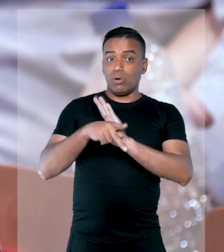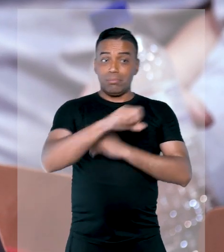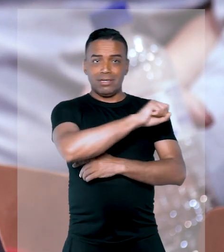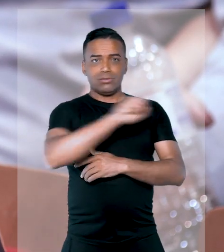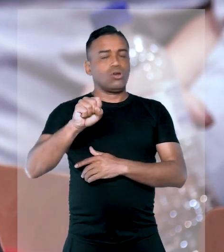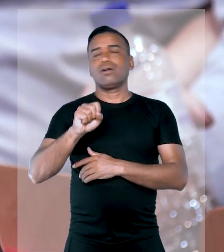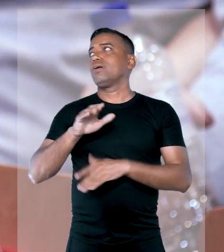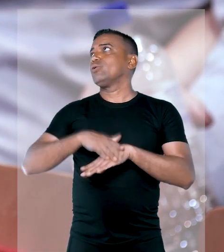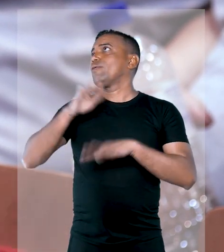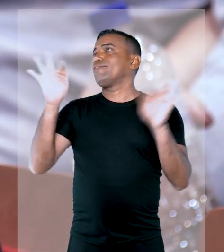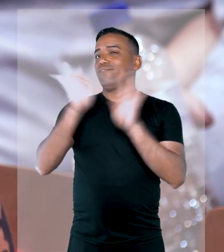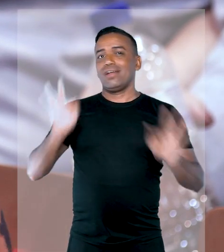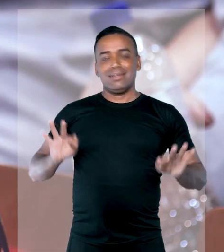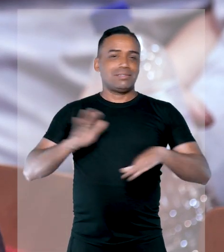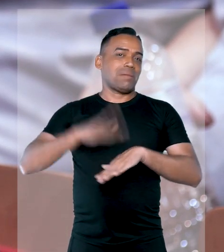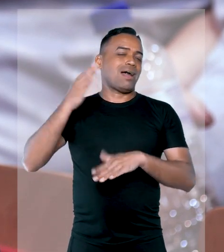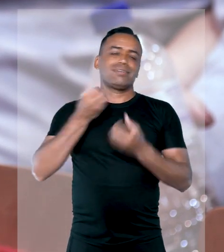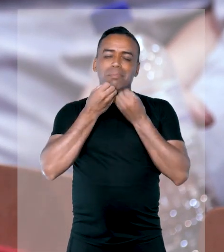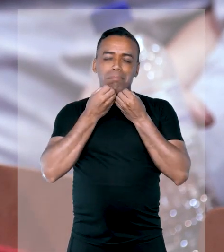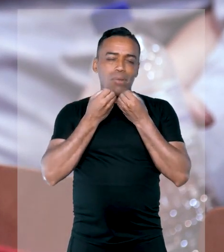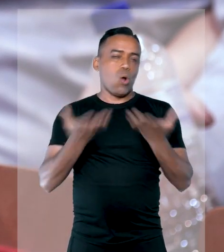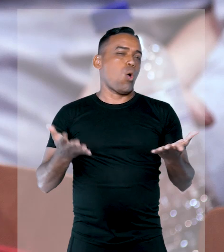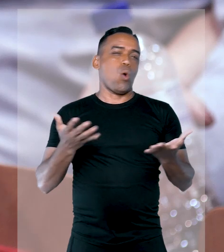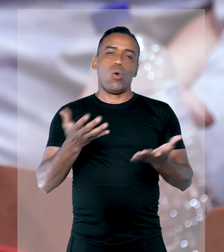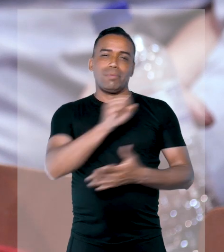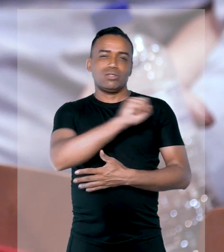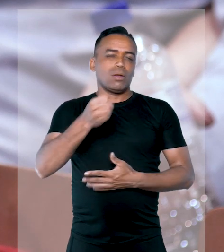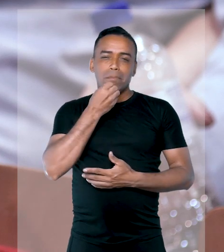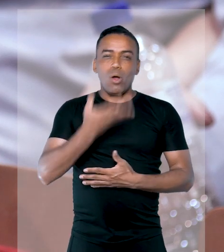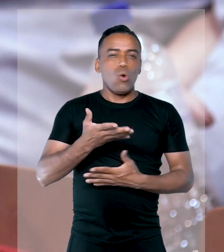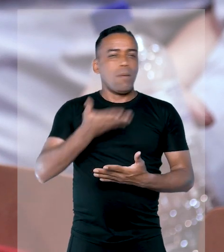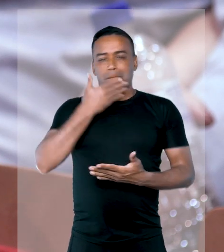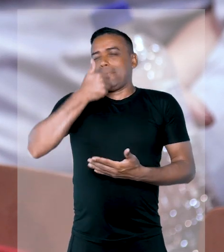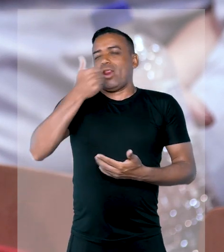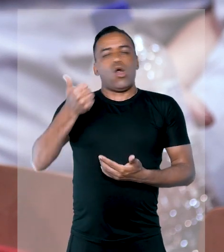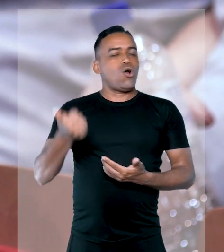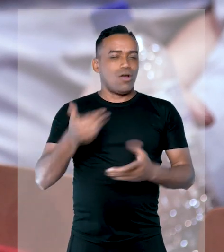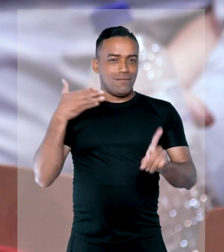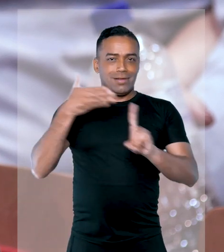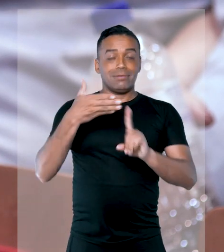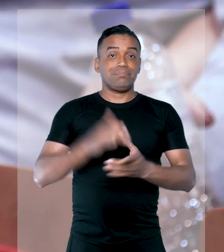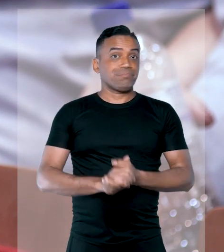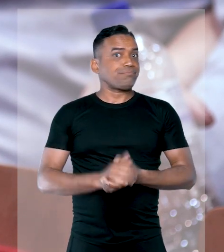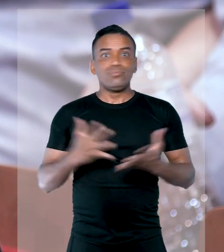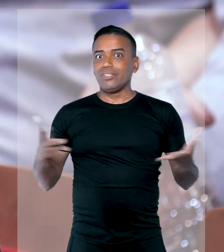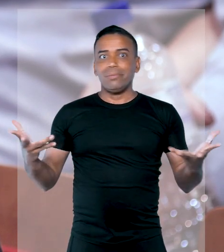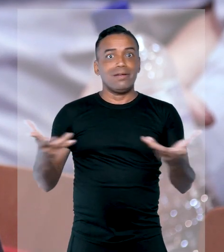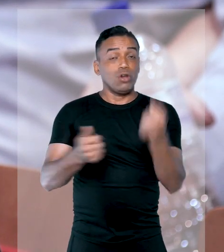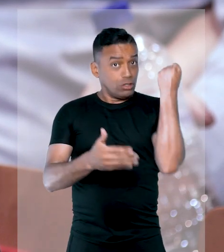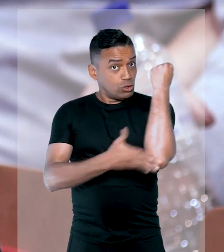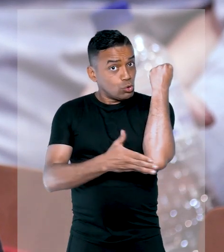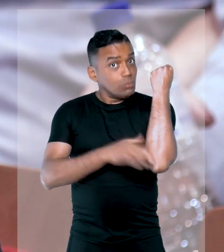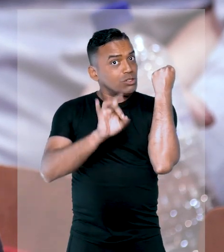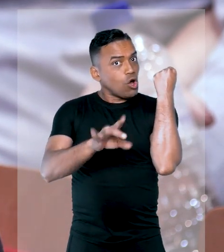ela está feliz da vida, porque são as melhores, né? Então, é isso. Eu achei maravilhoso, eu fiquei com ciúme